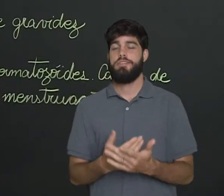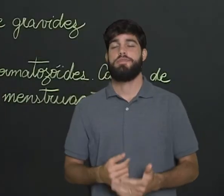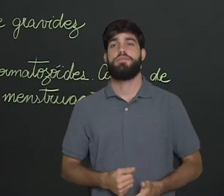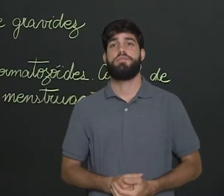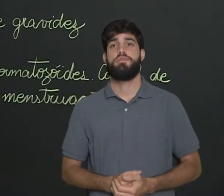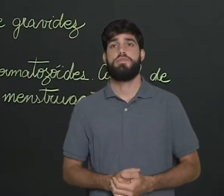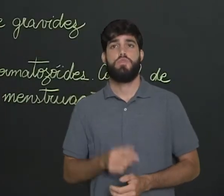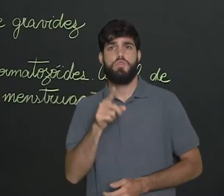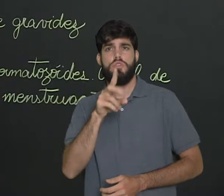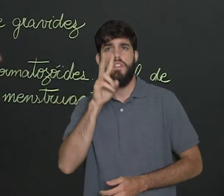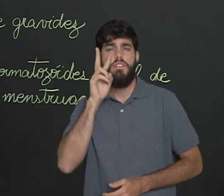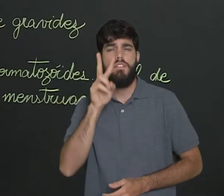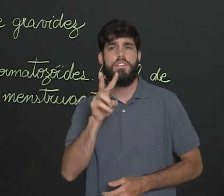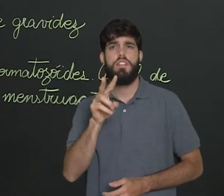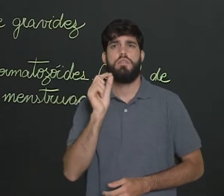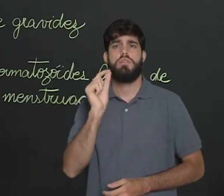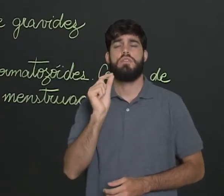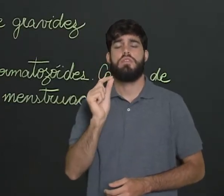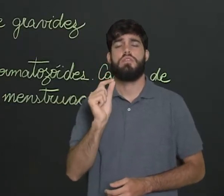E aí você vai ver lá que